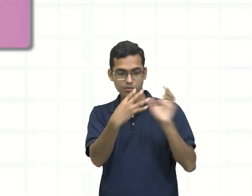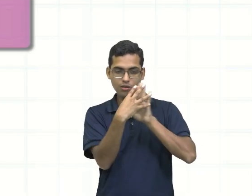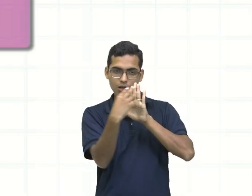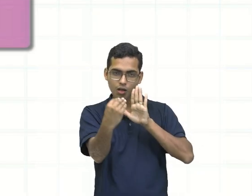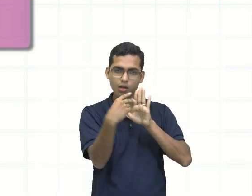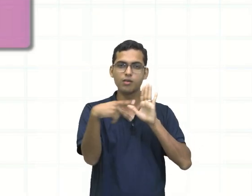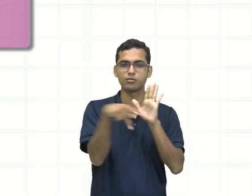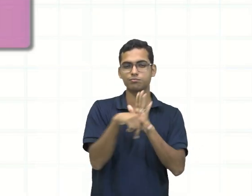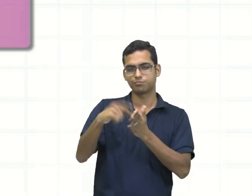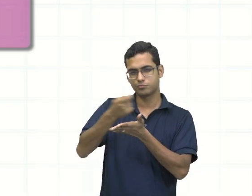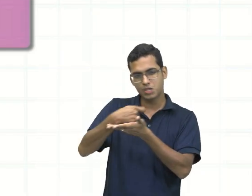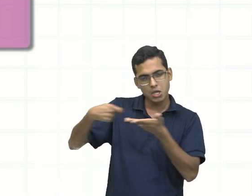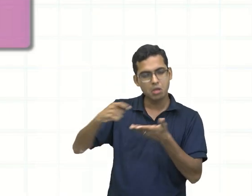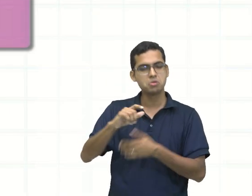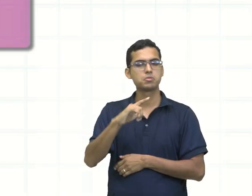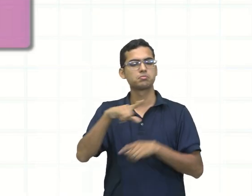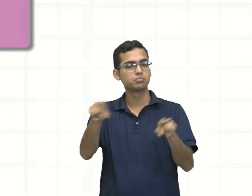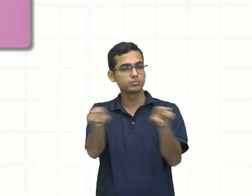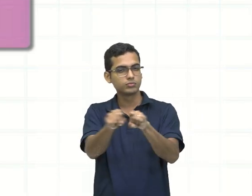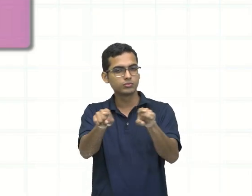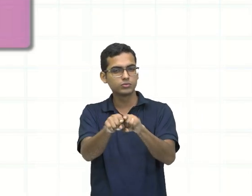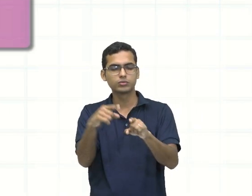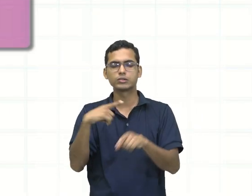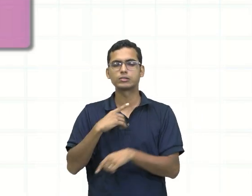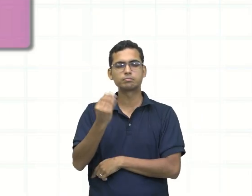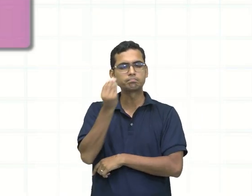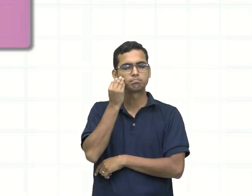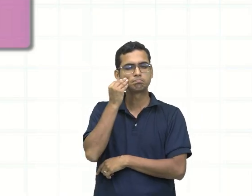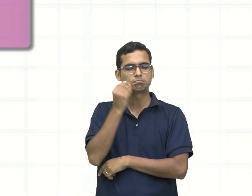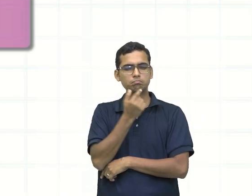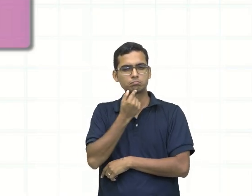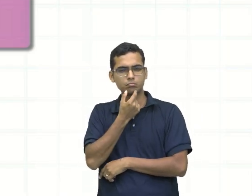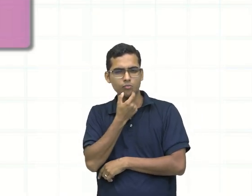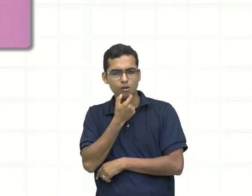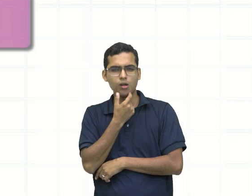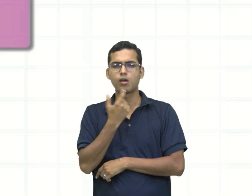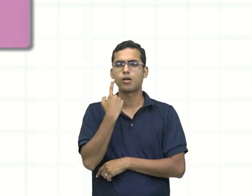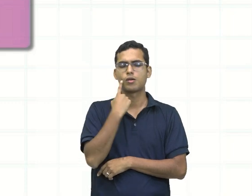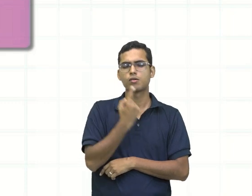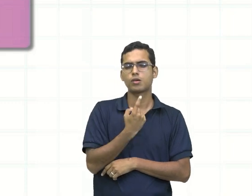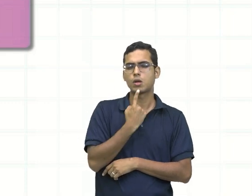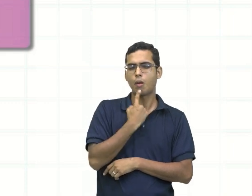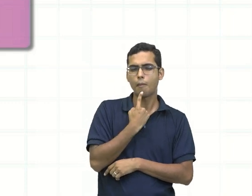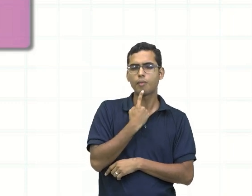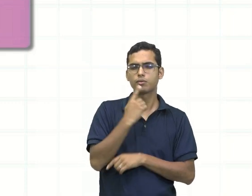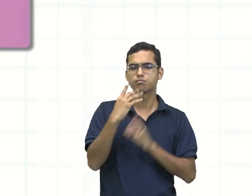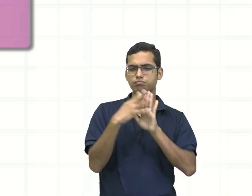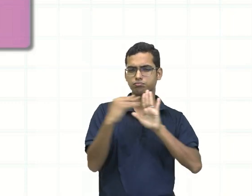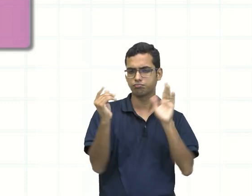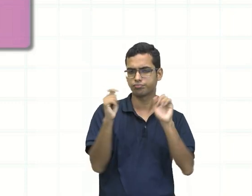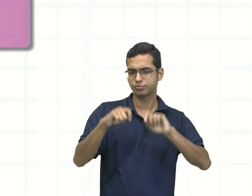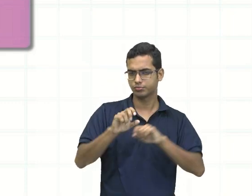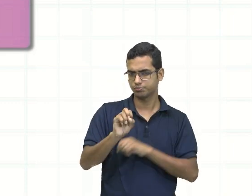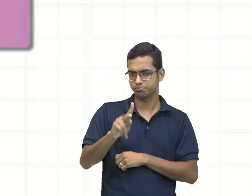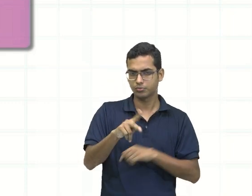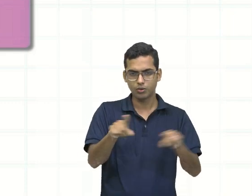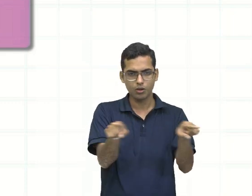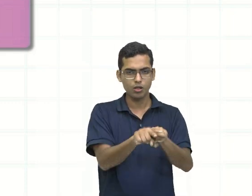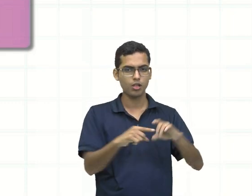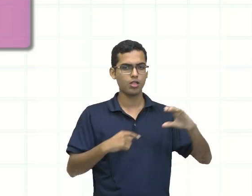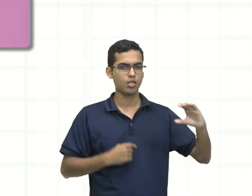Então, guarda-roupa, lá na Grã-Bretanha, na Inglaterra, como é? Wardrobe.